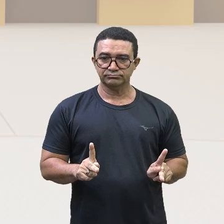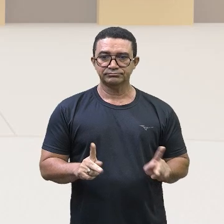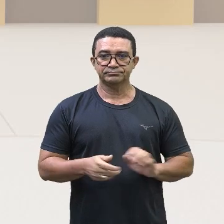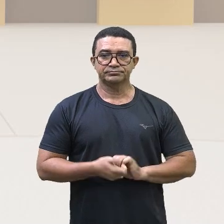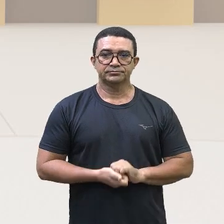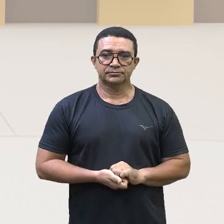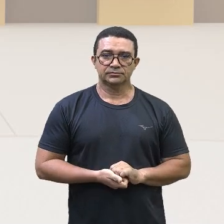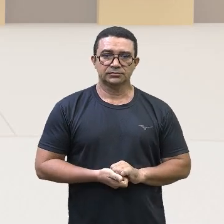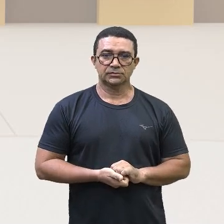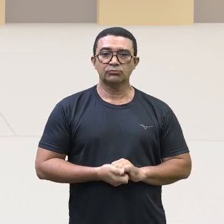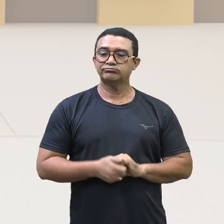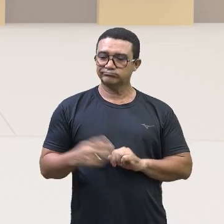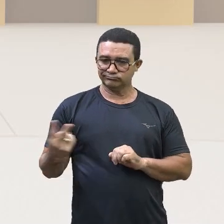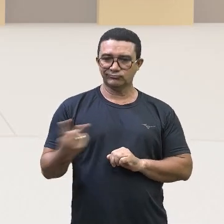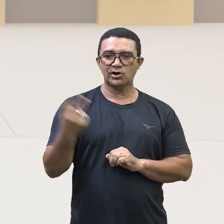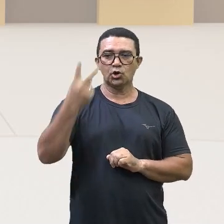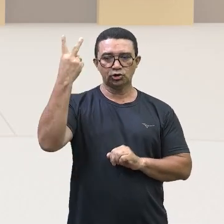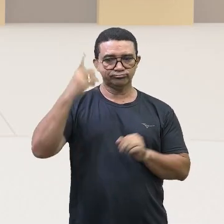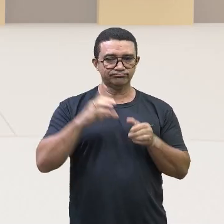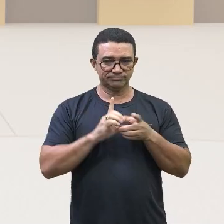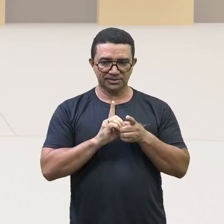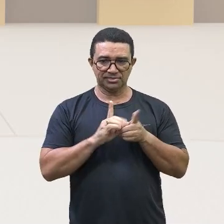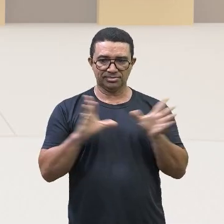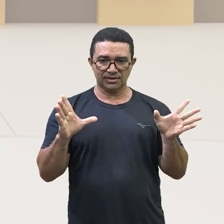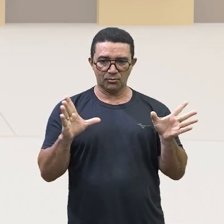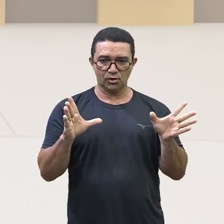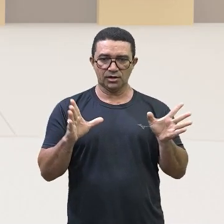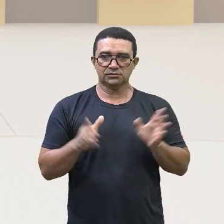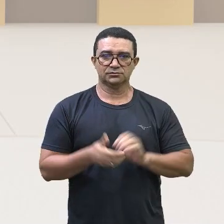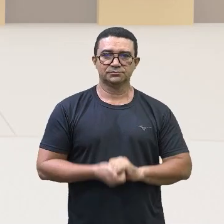indissociável de valores democráticos.